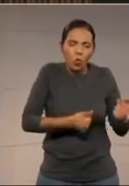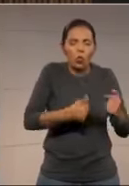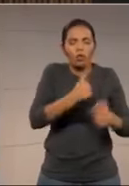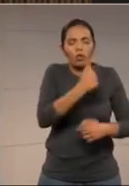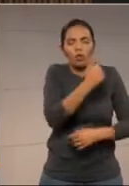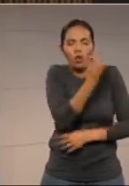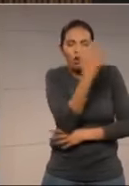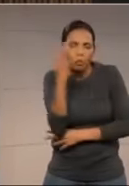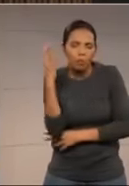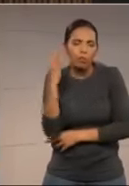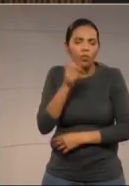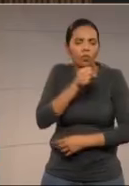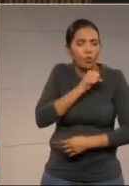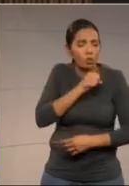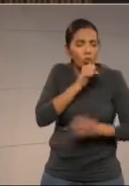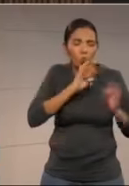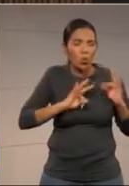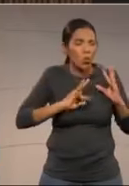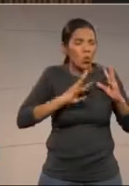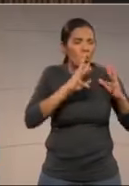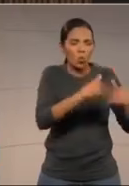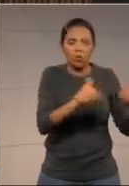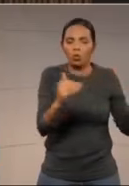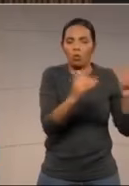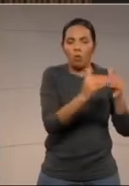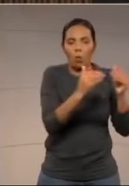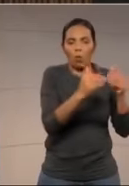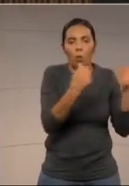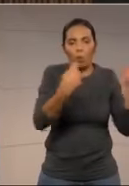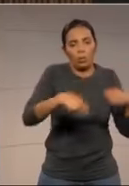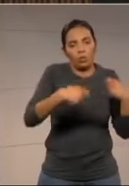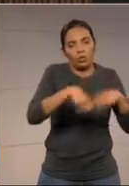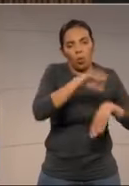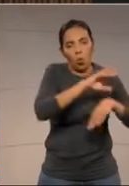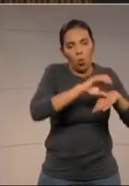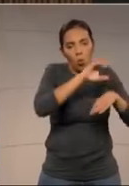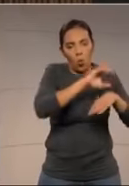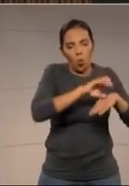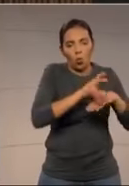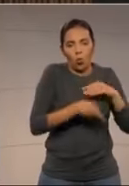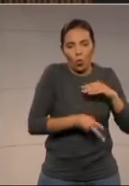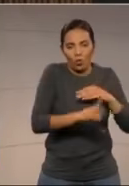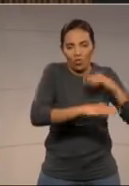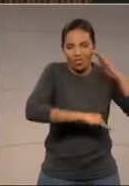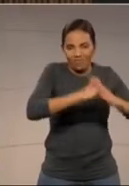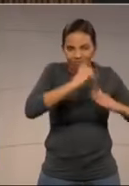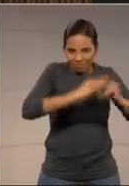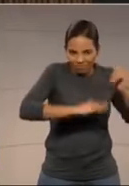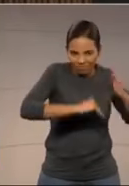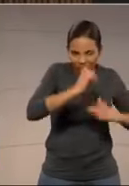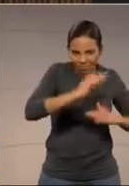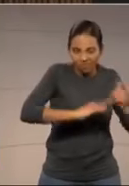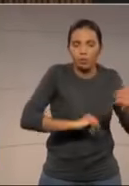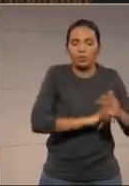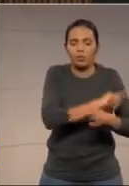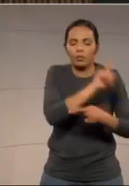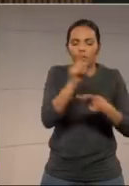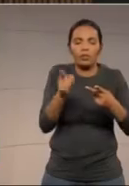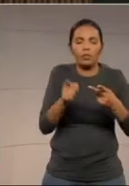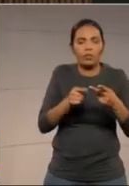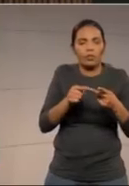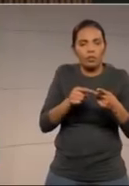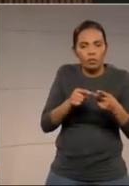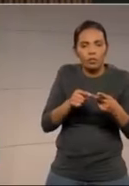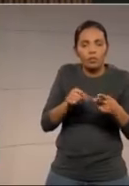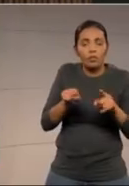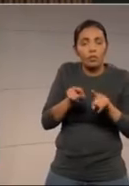Ambiente, do Idoso, todos eles, que a gente forneça um curso de formação continuada e capacitação. Em segundo, que